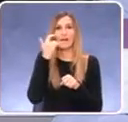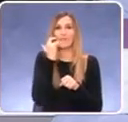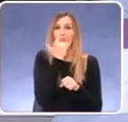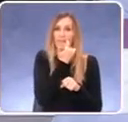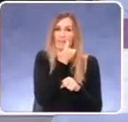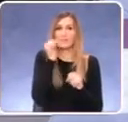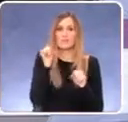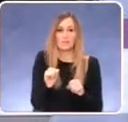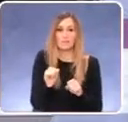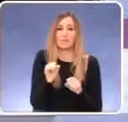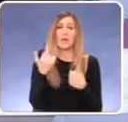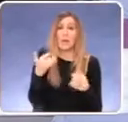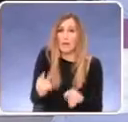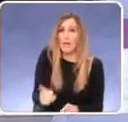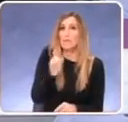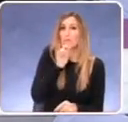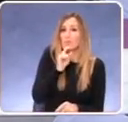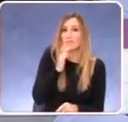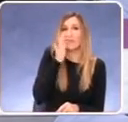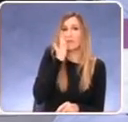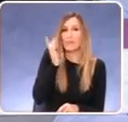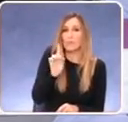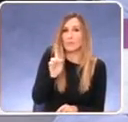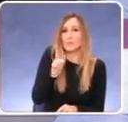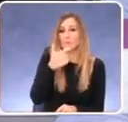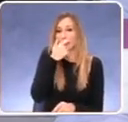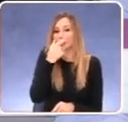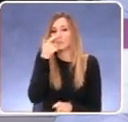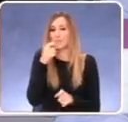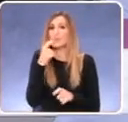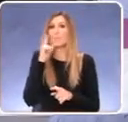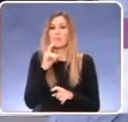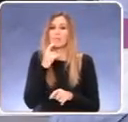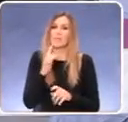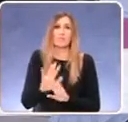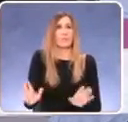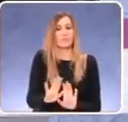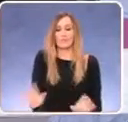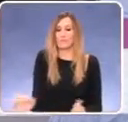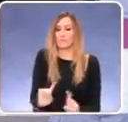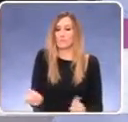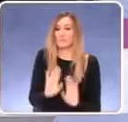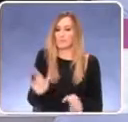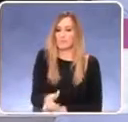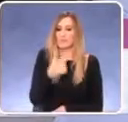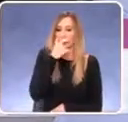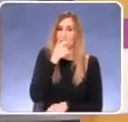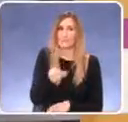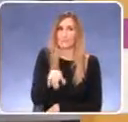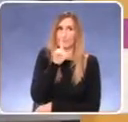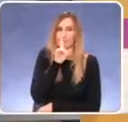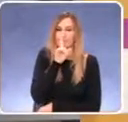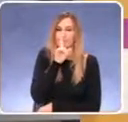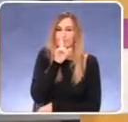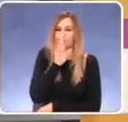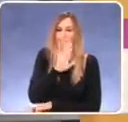Nós dizemos, é possível não dormir com a prótese? E as pessoas dizem assim, especialmente as mulheres, não! Claro! E nós calamos-nos porque já sabemos